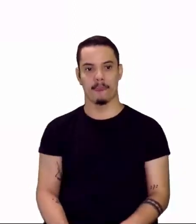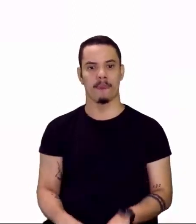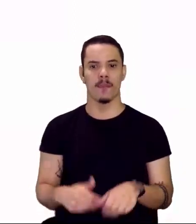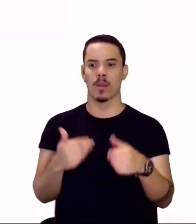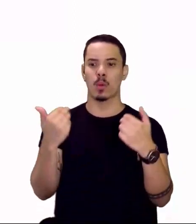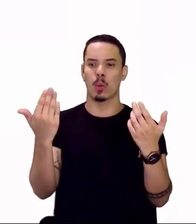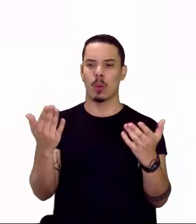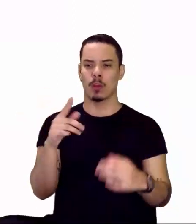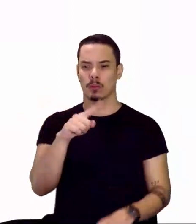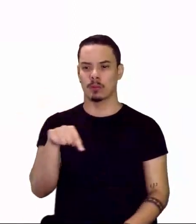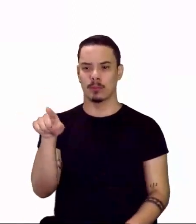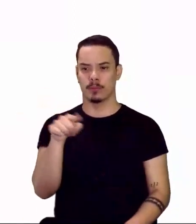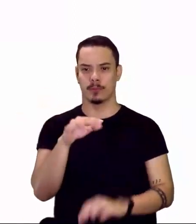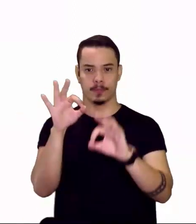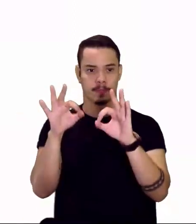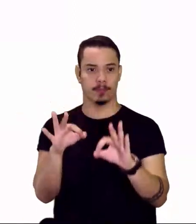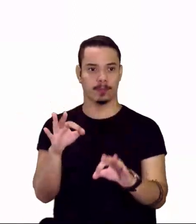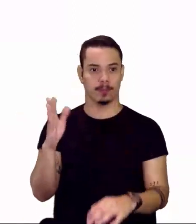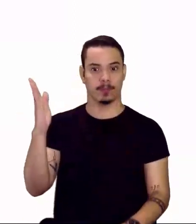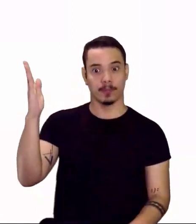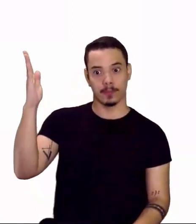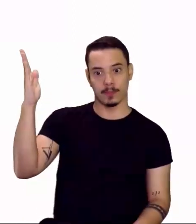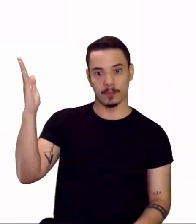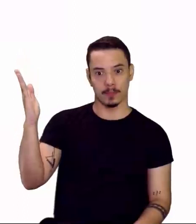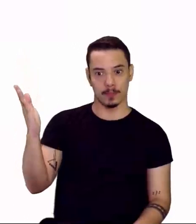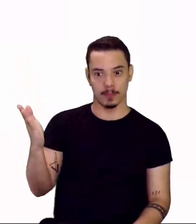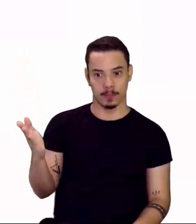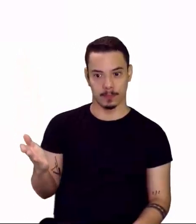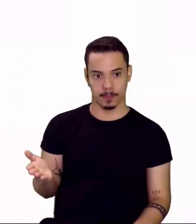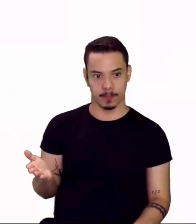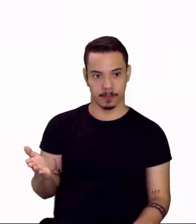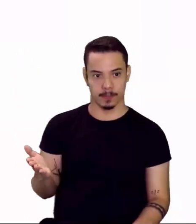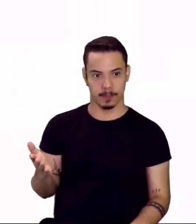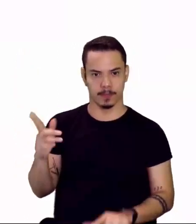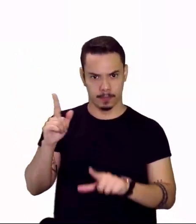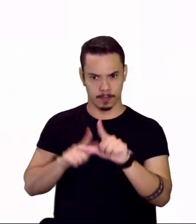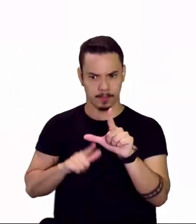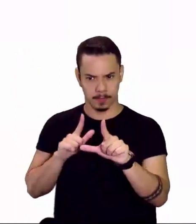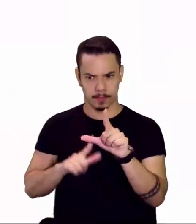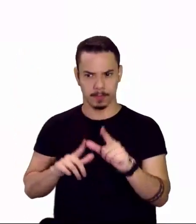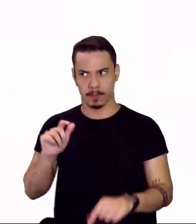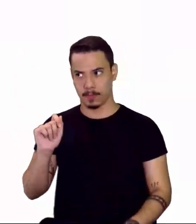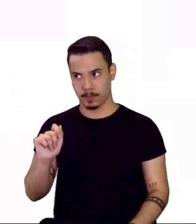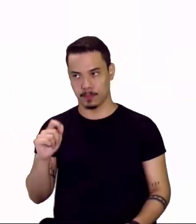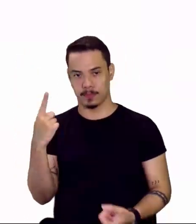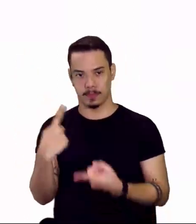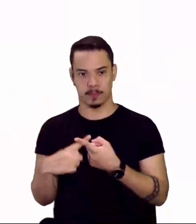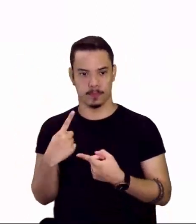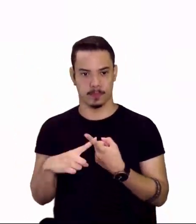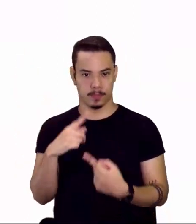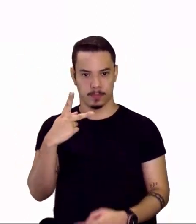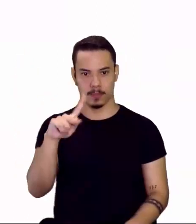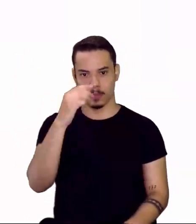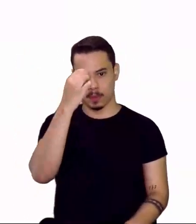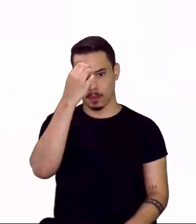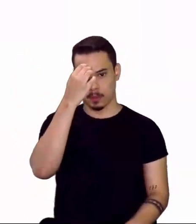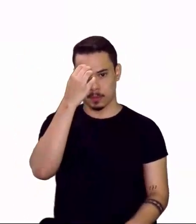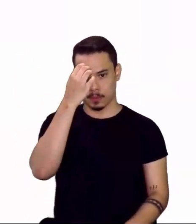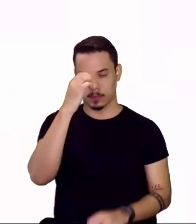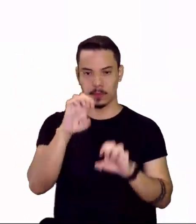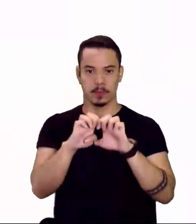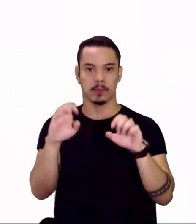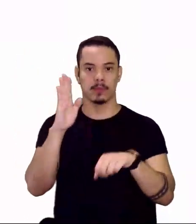a alternativa correta, meu caro aluno? Será que foi a letra A, pois o seu estado de oxidação mais